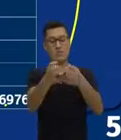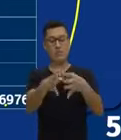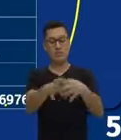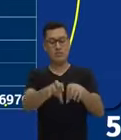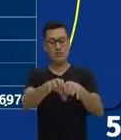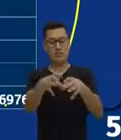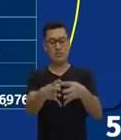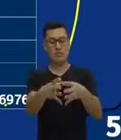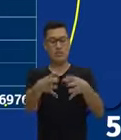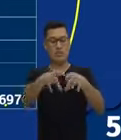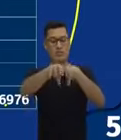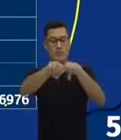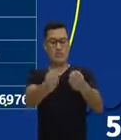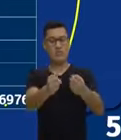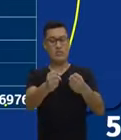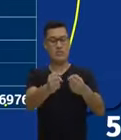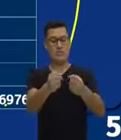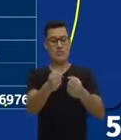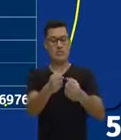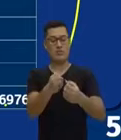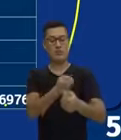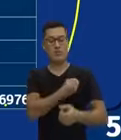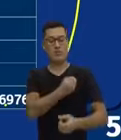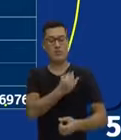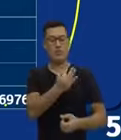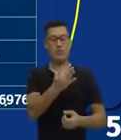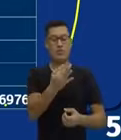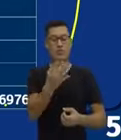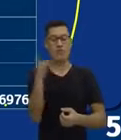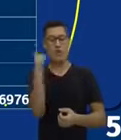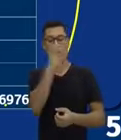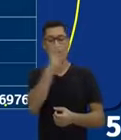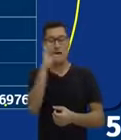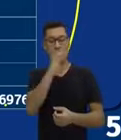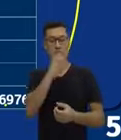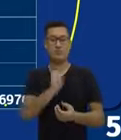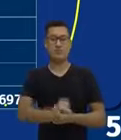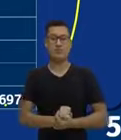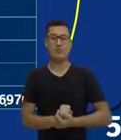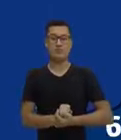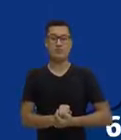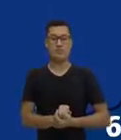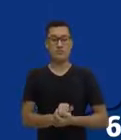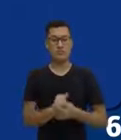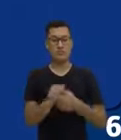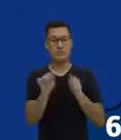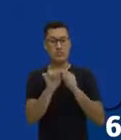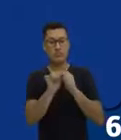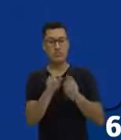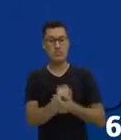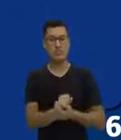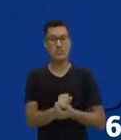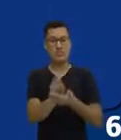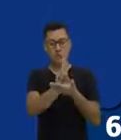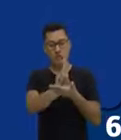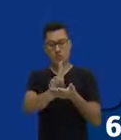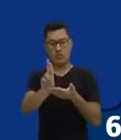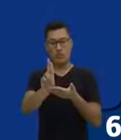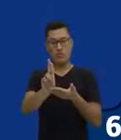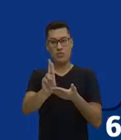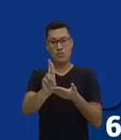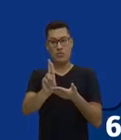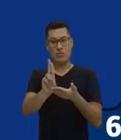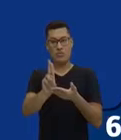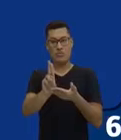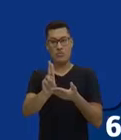pega valores grandes de maneira muito rápida. E para não fazer muito suspense, Fernando, o nome desse crescimento é o que nós vamos chamar